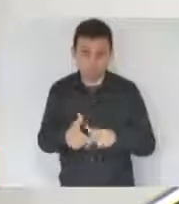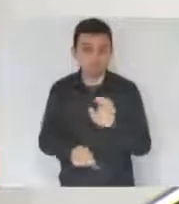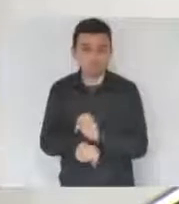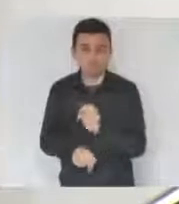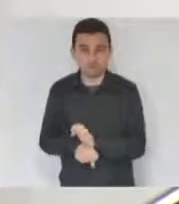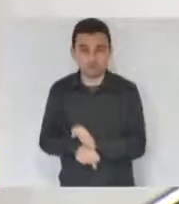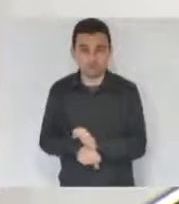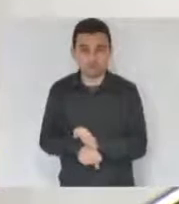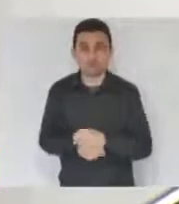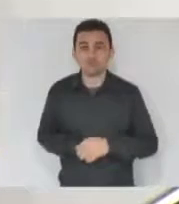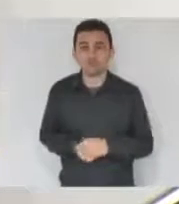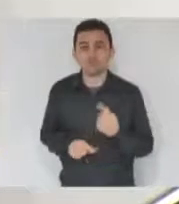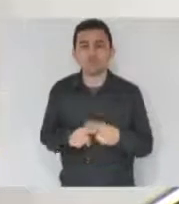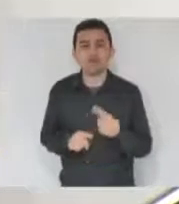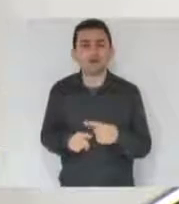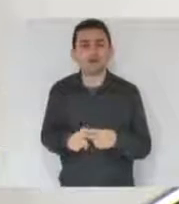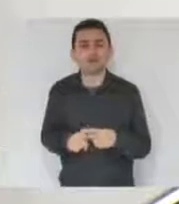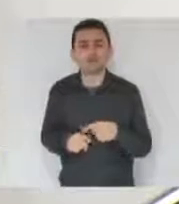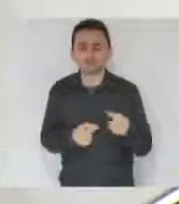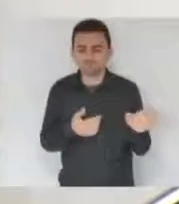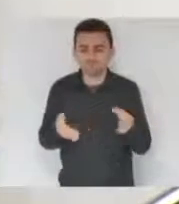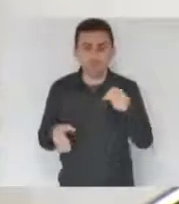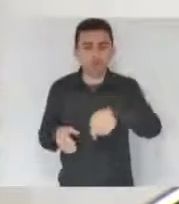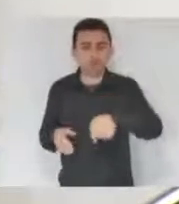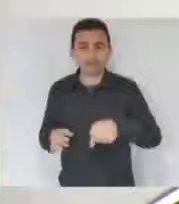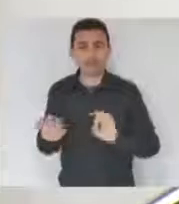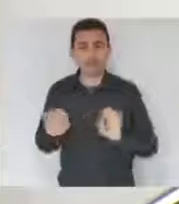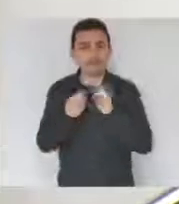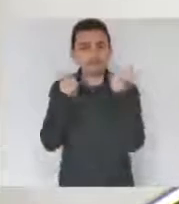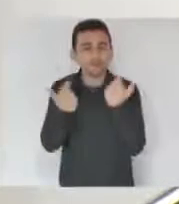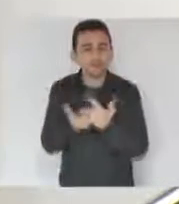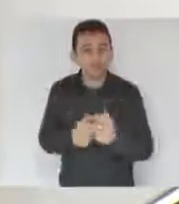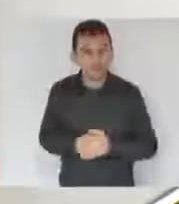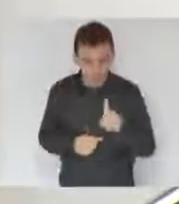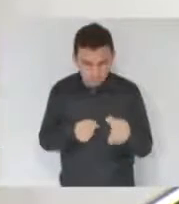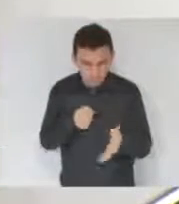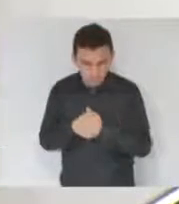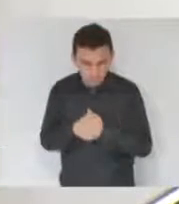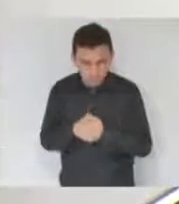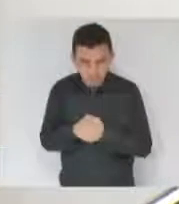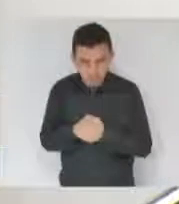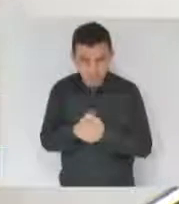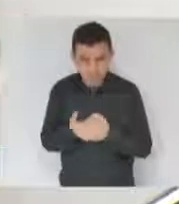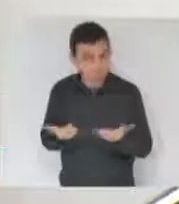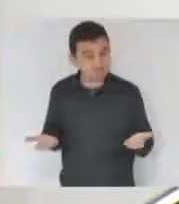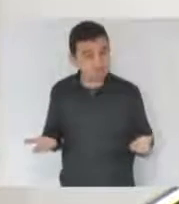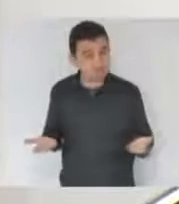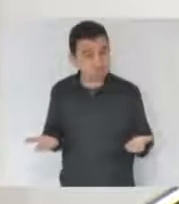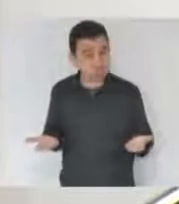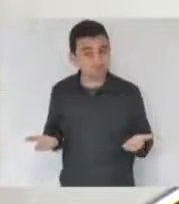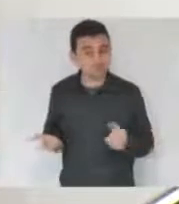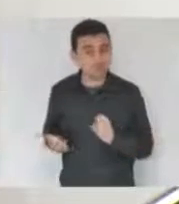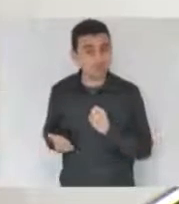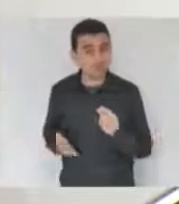que elas não passarem pelo Parlamento? Qual o problema? É esconder o jogo? Ou isso realmente